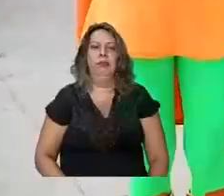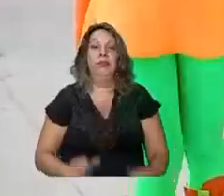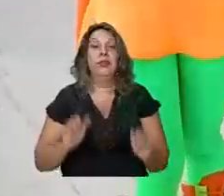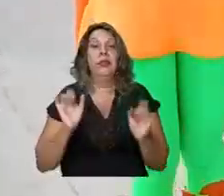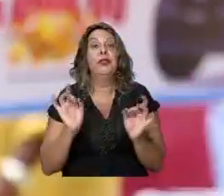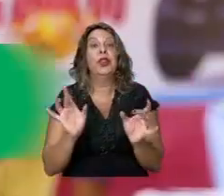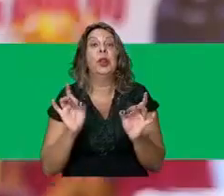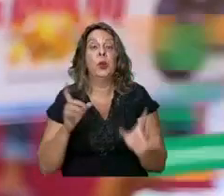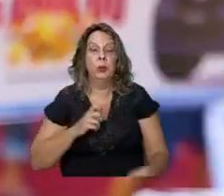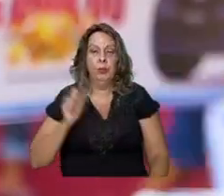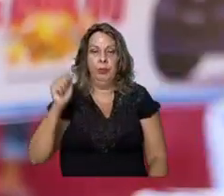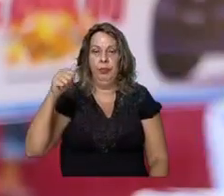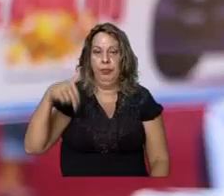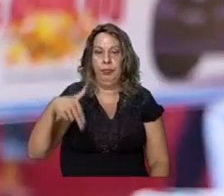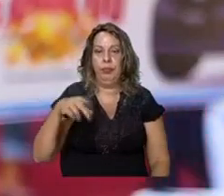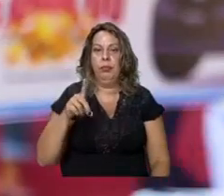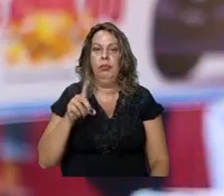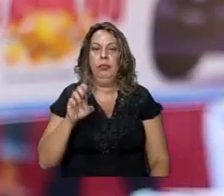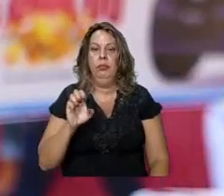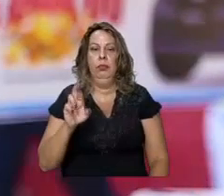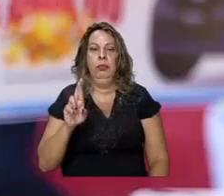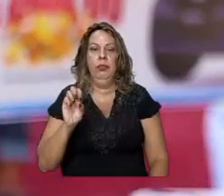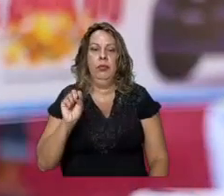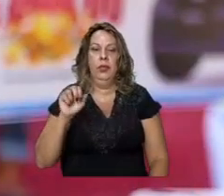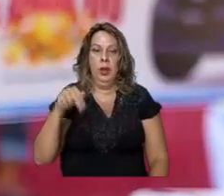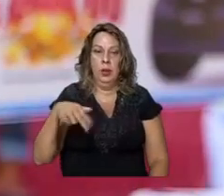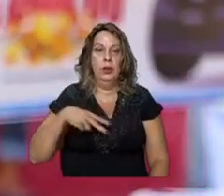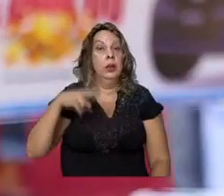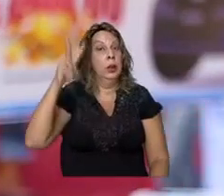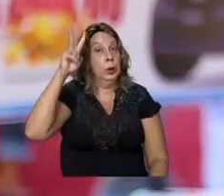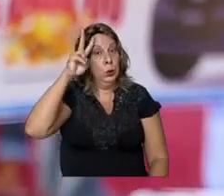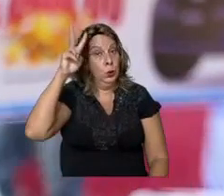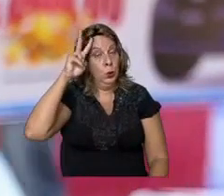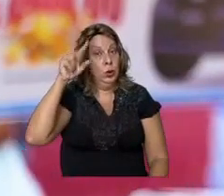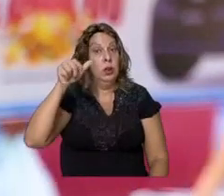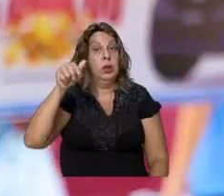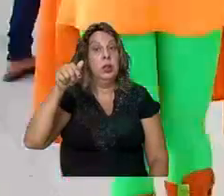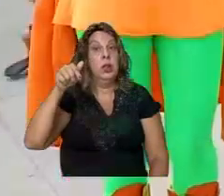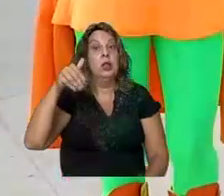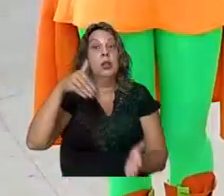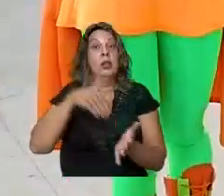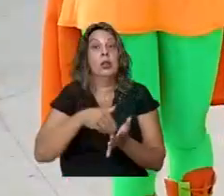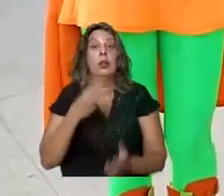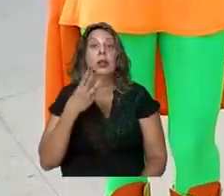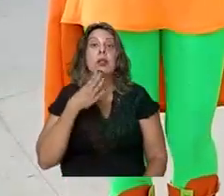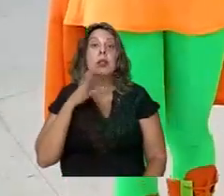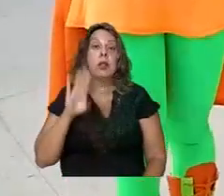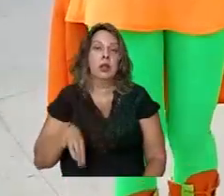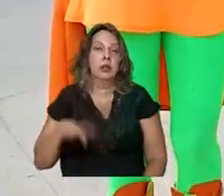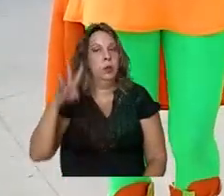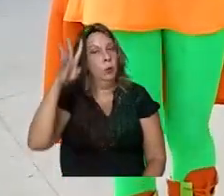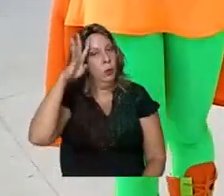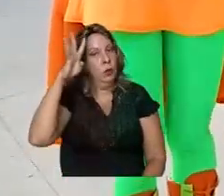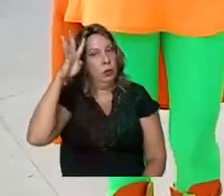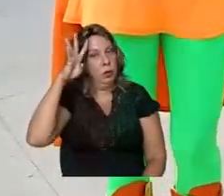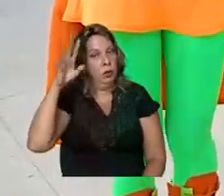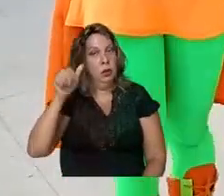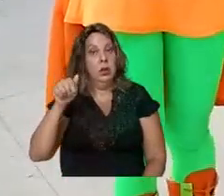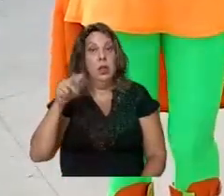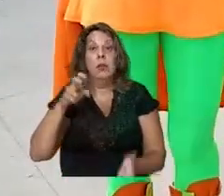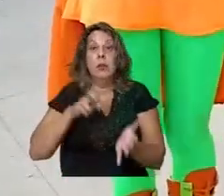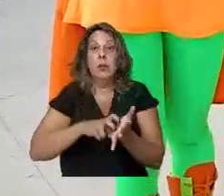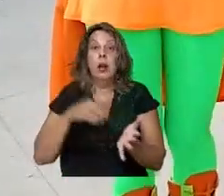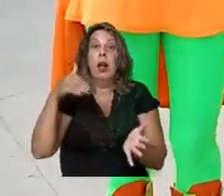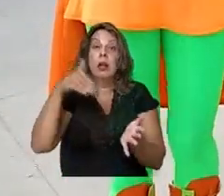do Mercado. A Tenda do Mercado está aqui na segunda, das 7 às 3 da tarde, da quarta, das 7 da